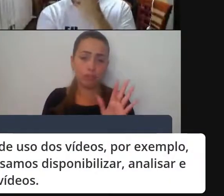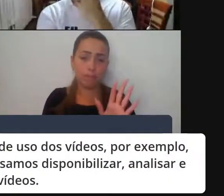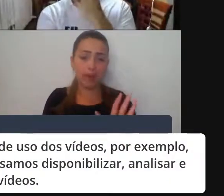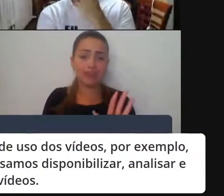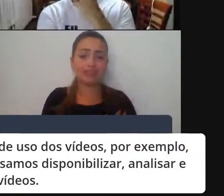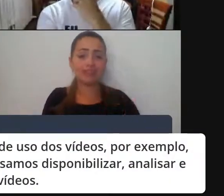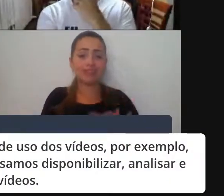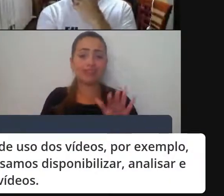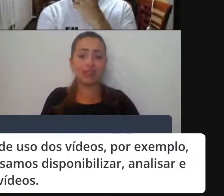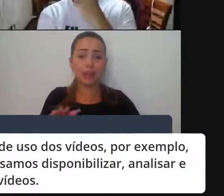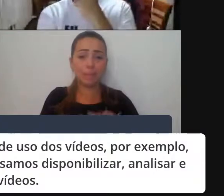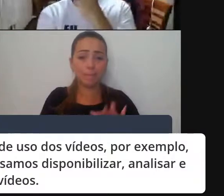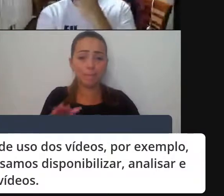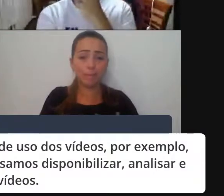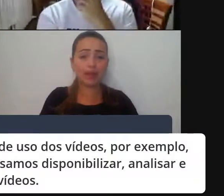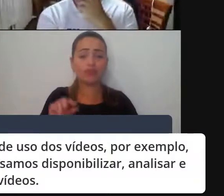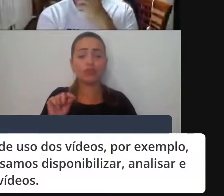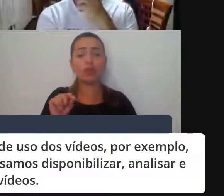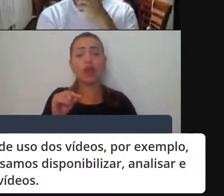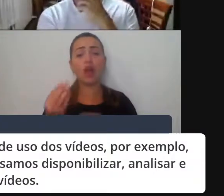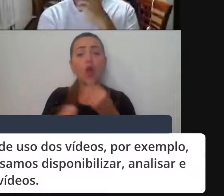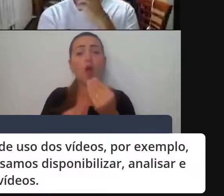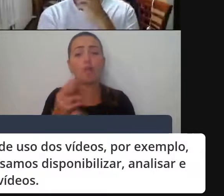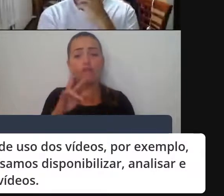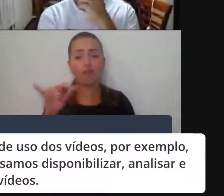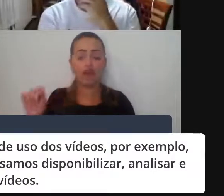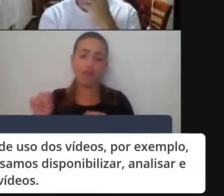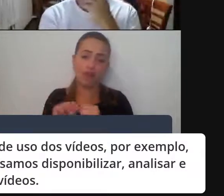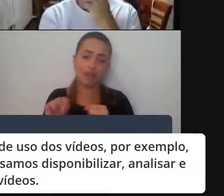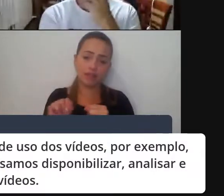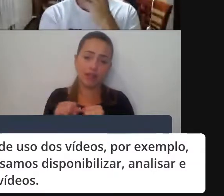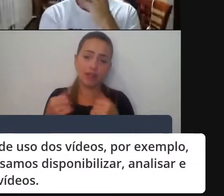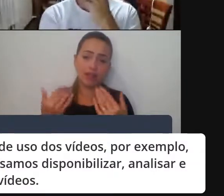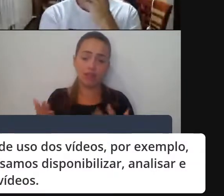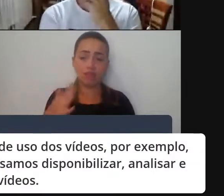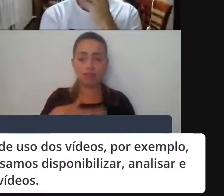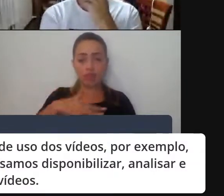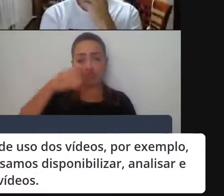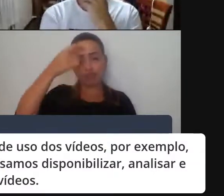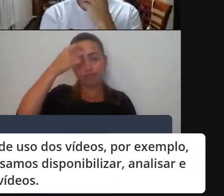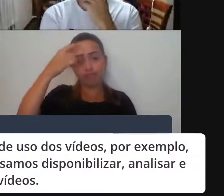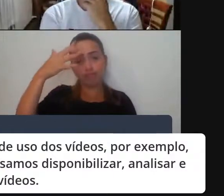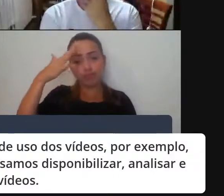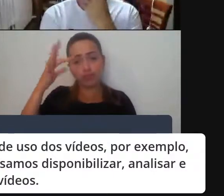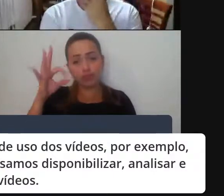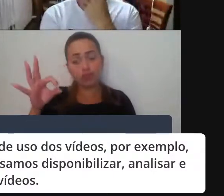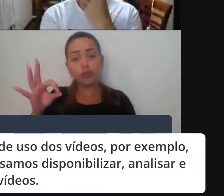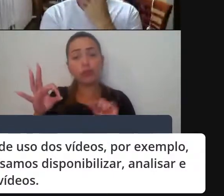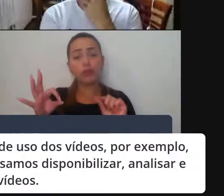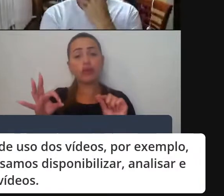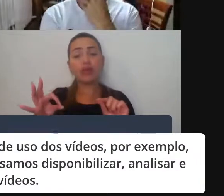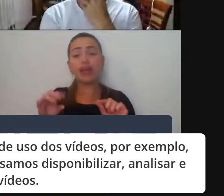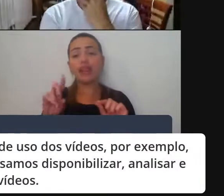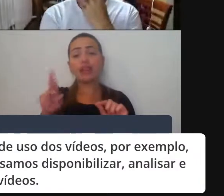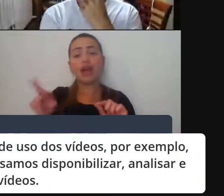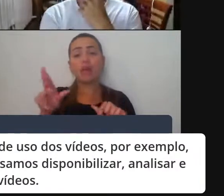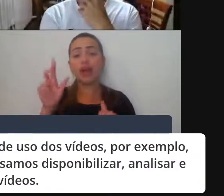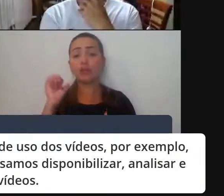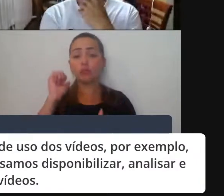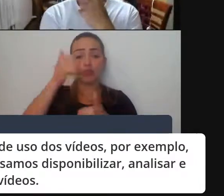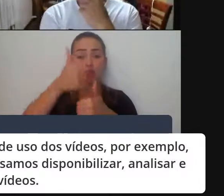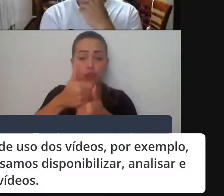da forma como essa observação é feita. Então, eu acho que, no meu entendimento, o vídeo ele não vem para substituir